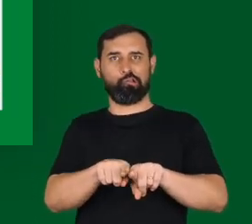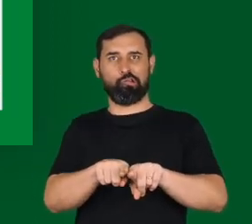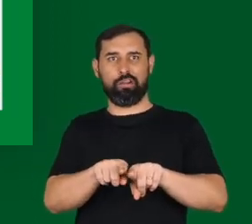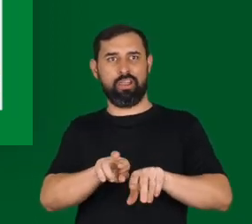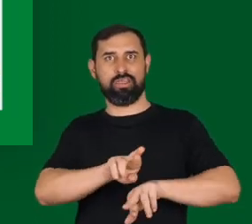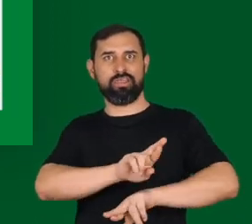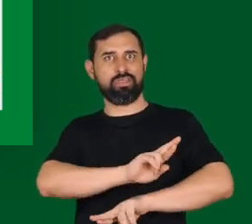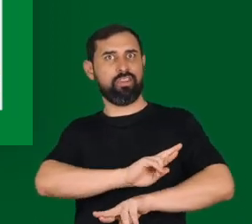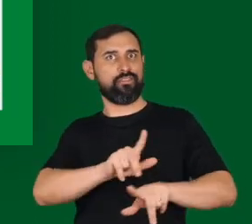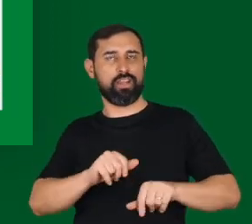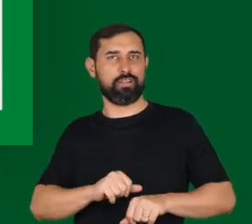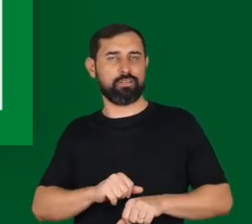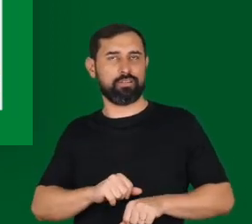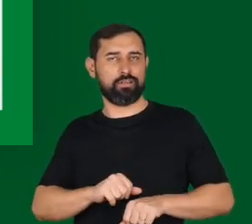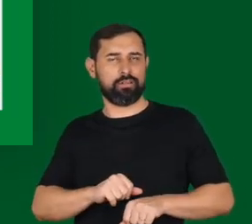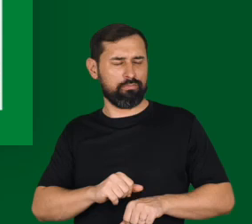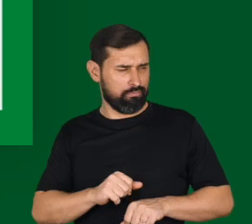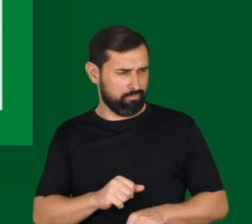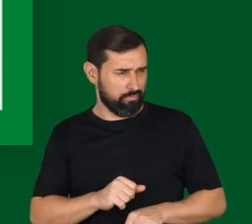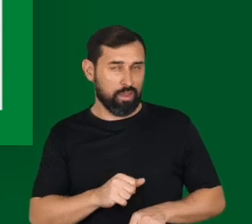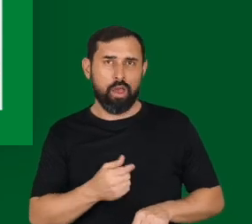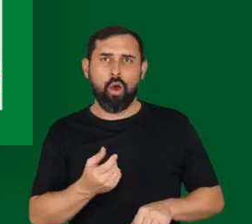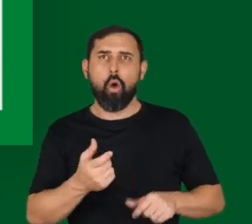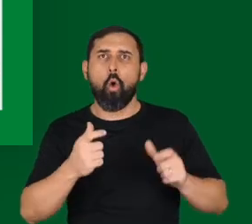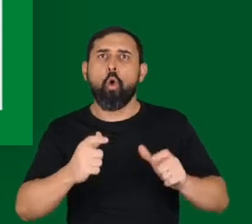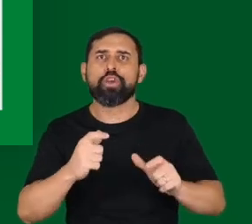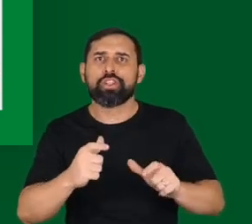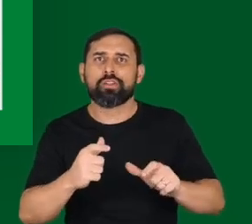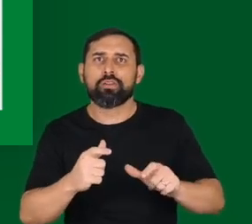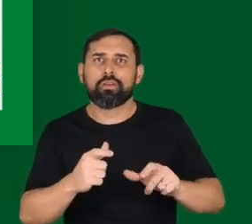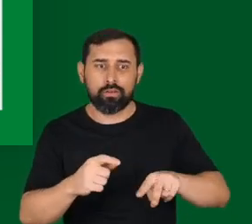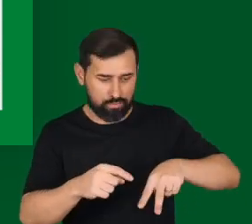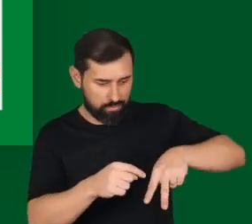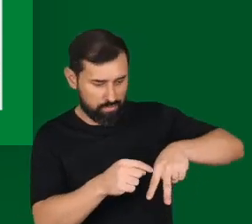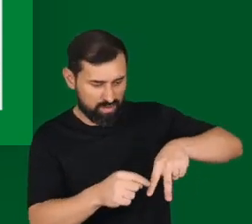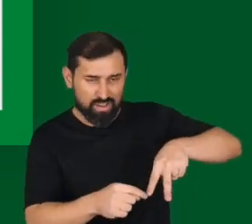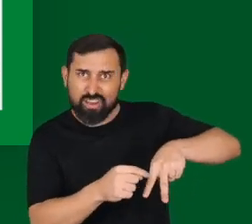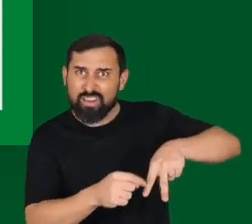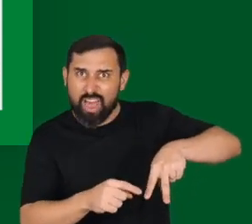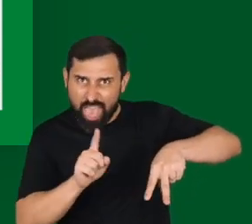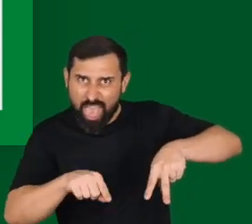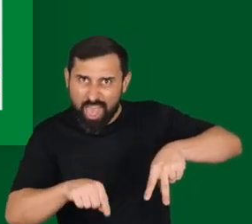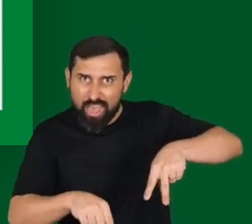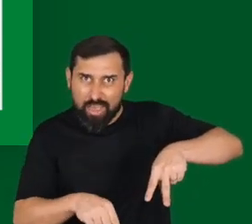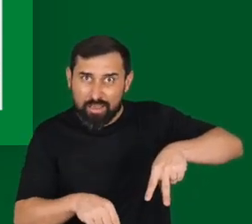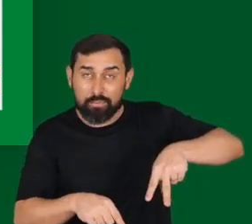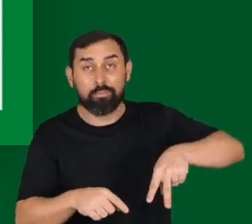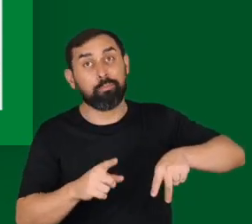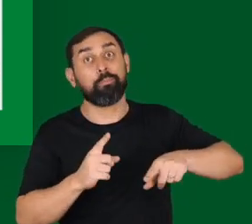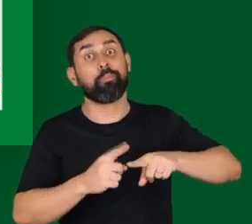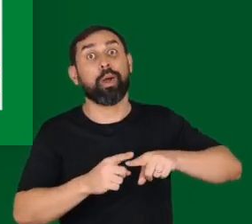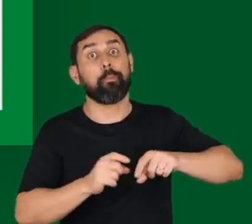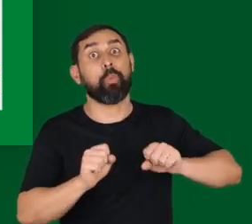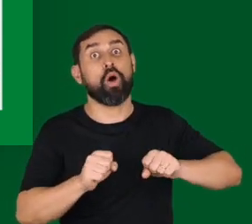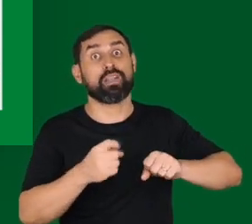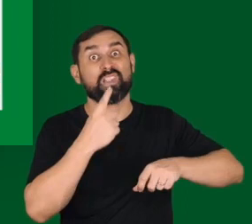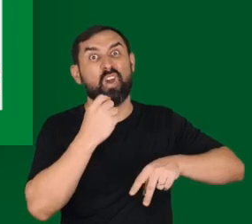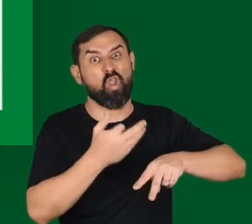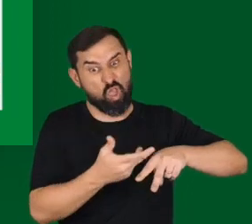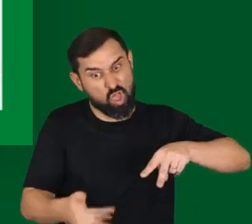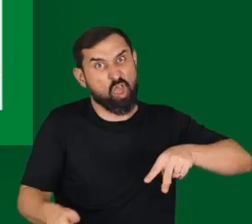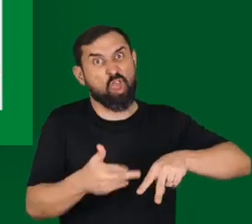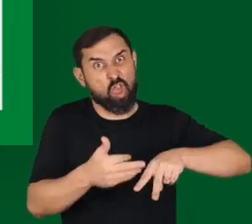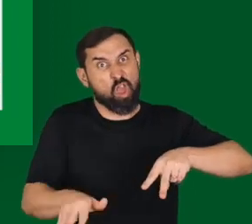Uma lesão com desalinhamento. Então, verifica se é no fêmur, porque também é um local que a gente já conversou que sangra muito. Então, vou